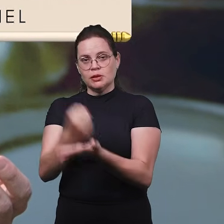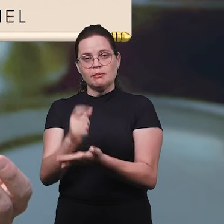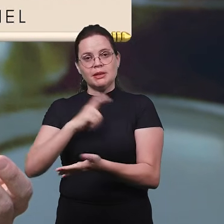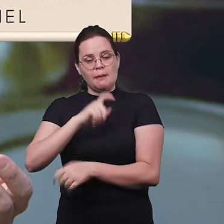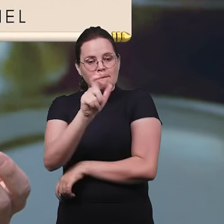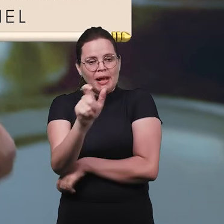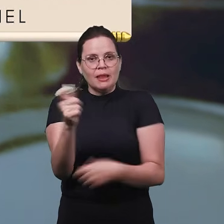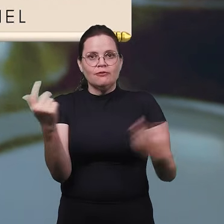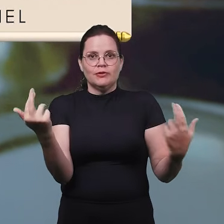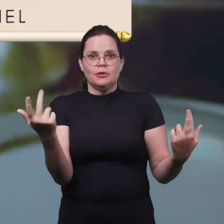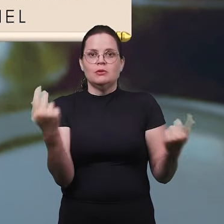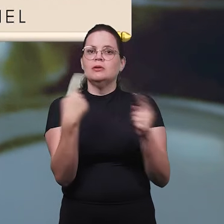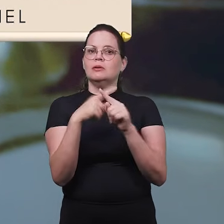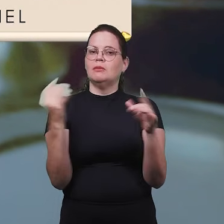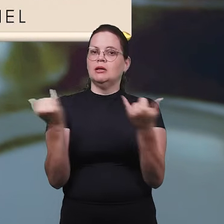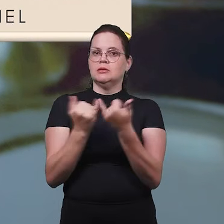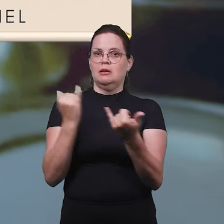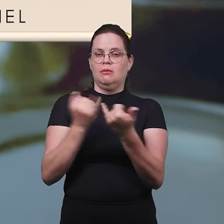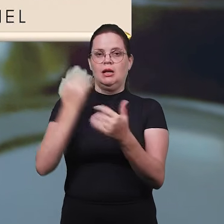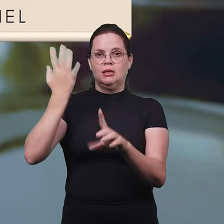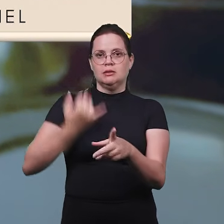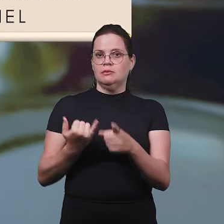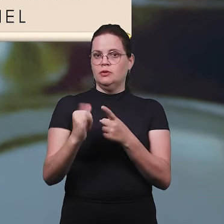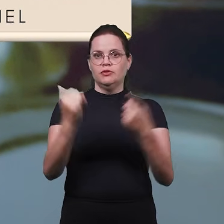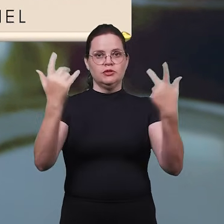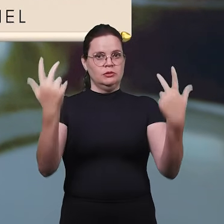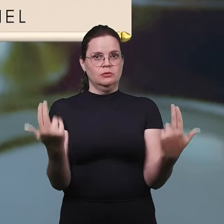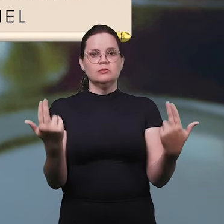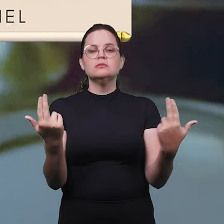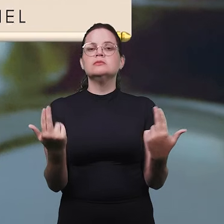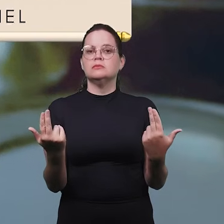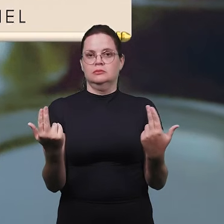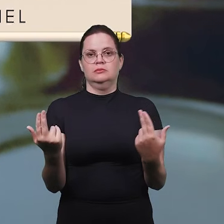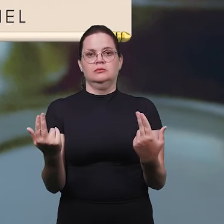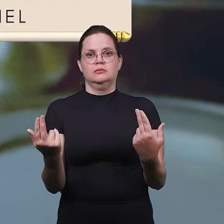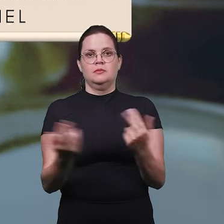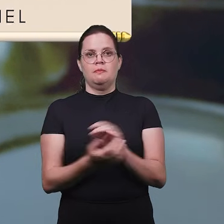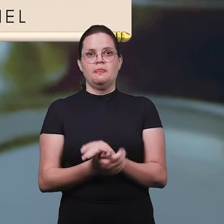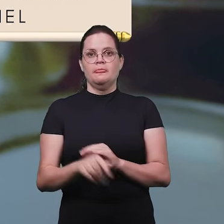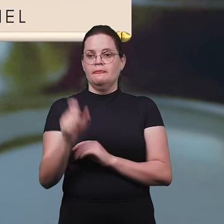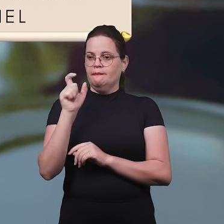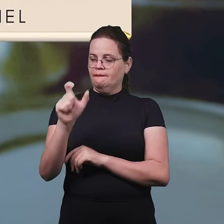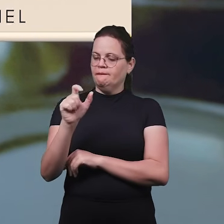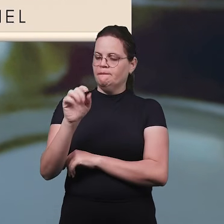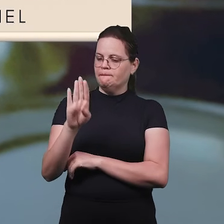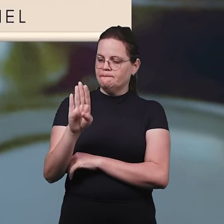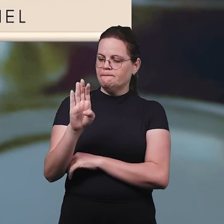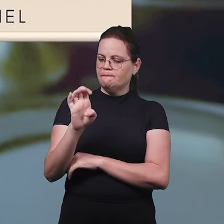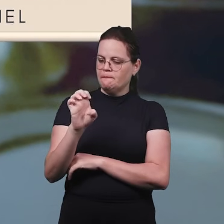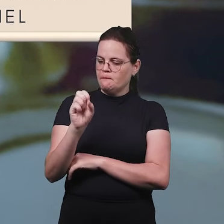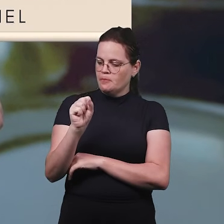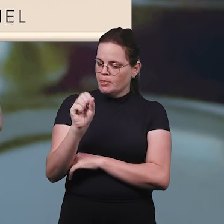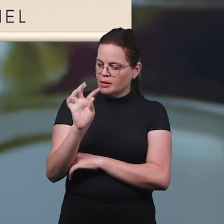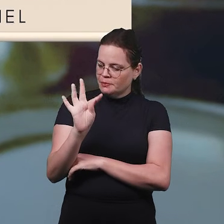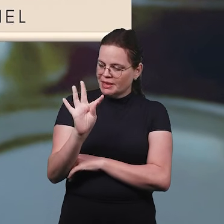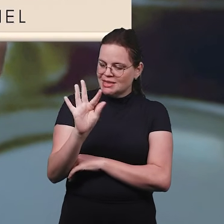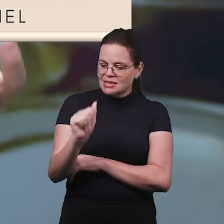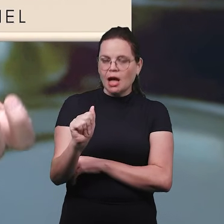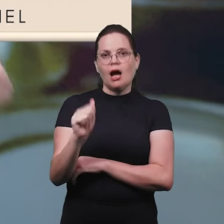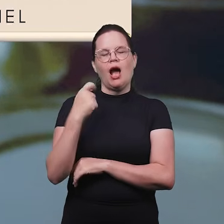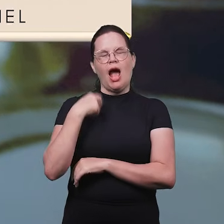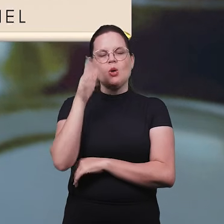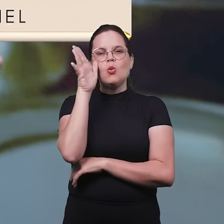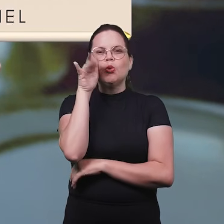Apocalipse, mas que tem uma semelhança profética. Tem uma semelhança profética. Então, essa terminologia faz